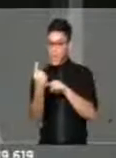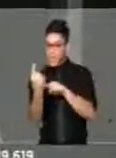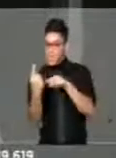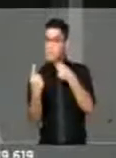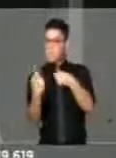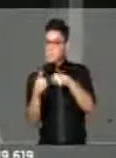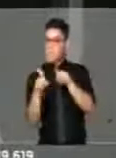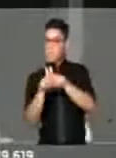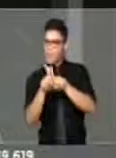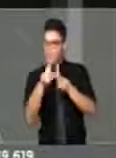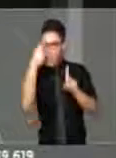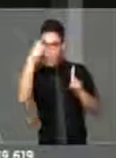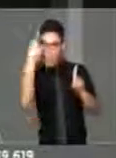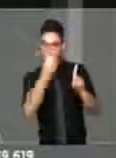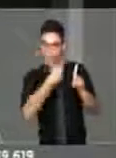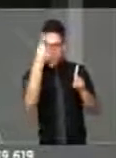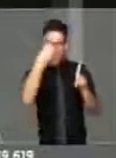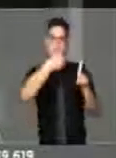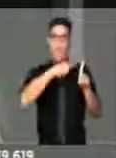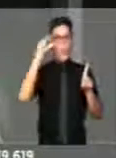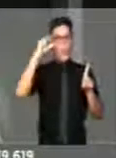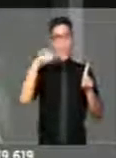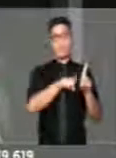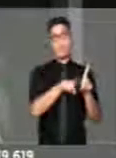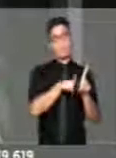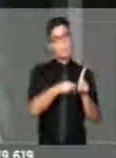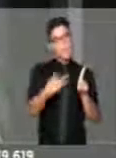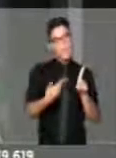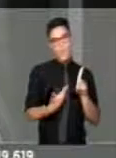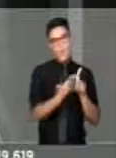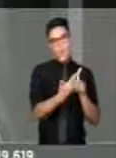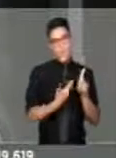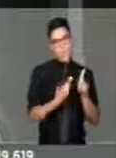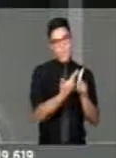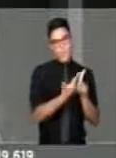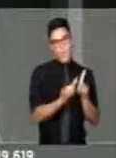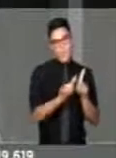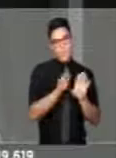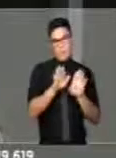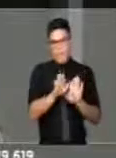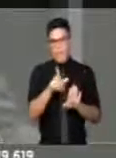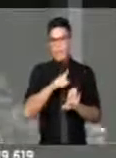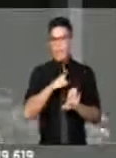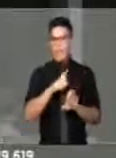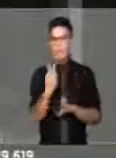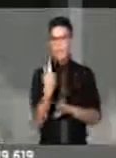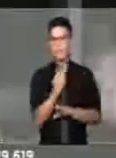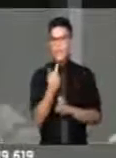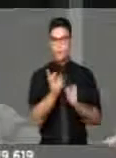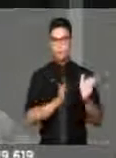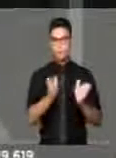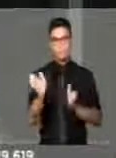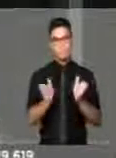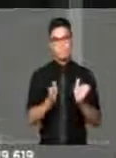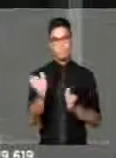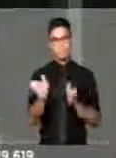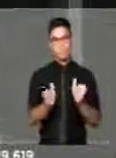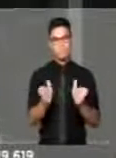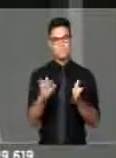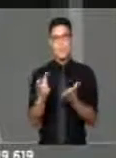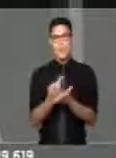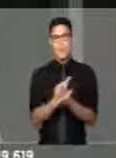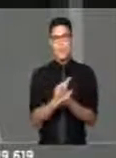em relação a Eduardo Cunha. E tem dois movimentos que acontecem nos